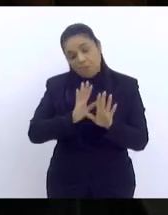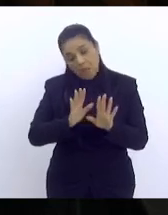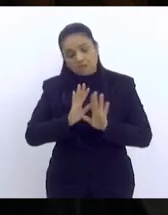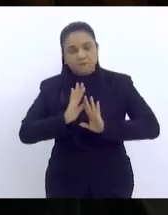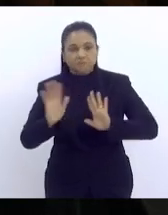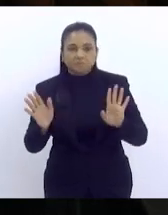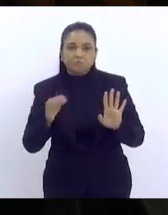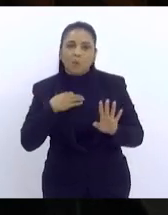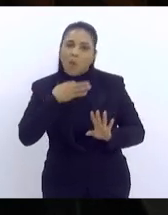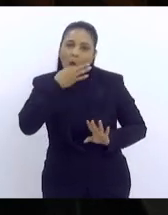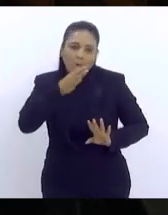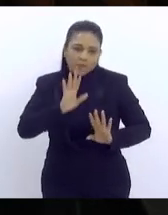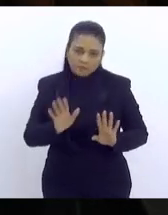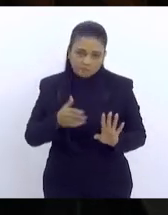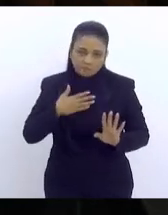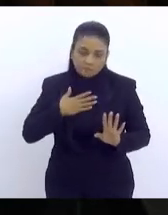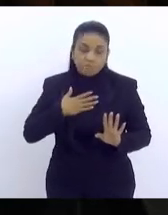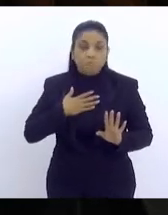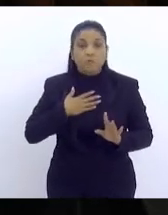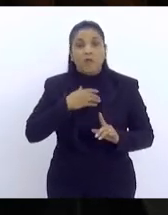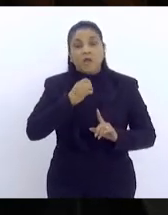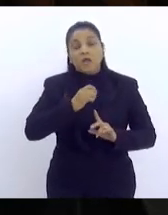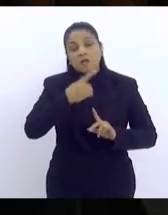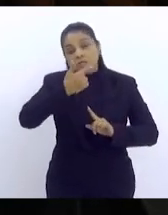entramos no segundo semestre